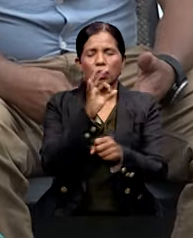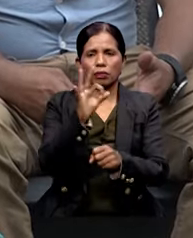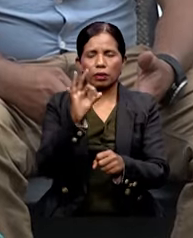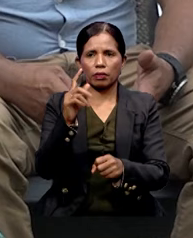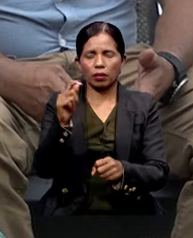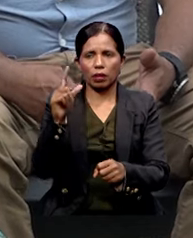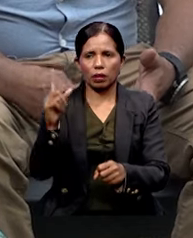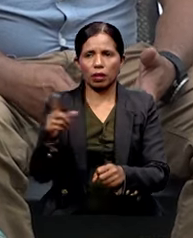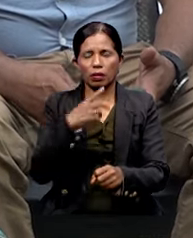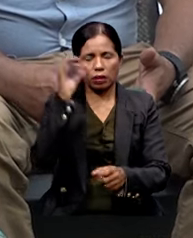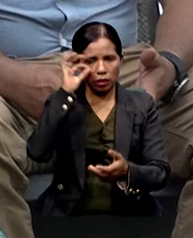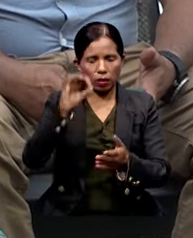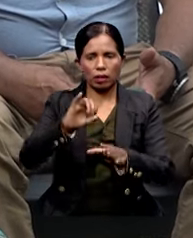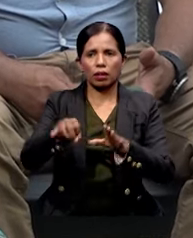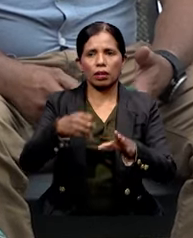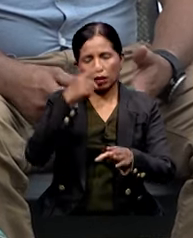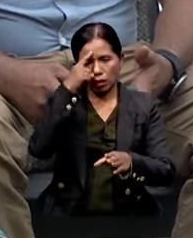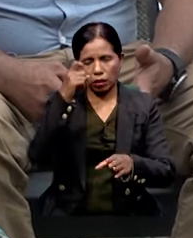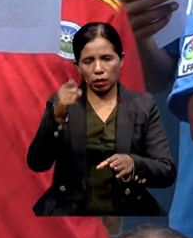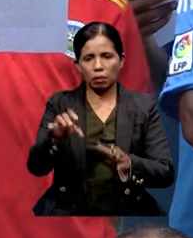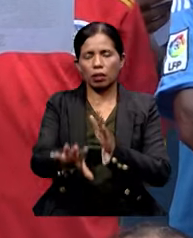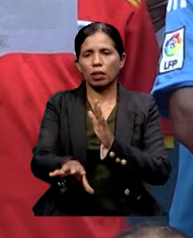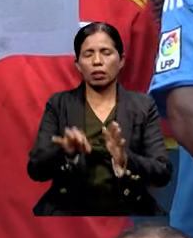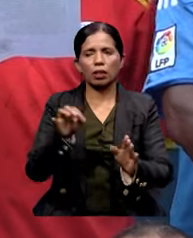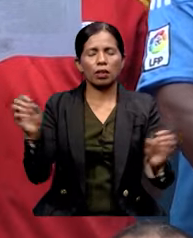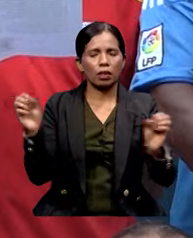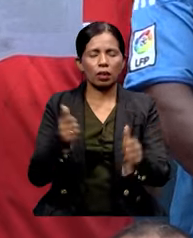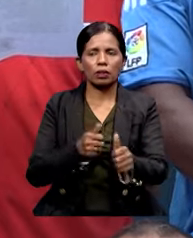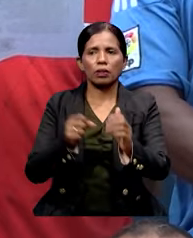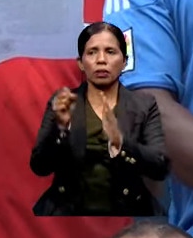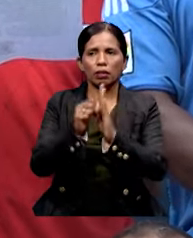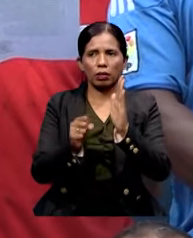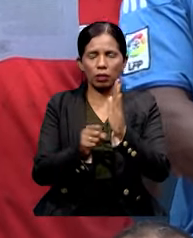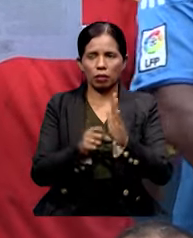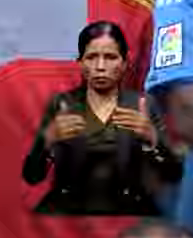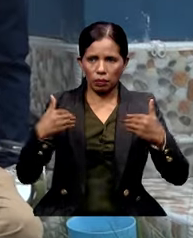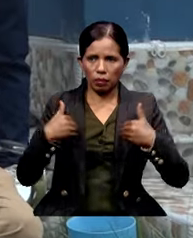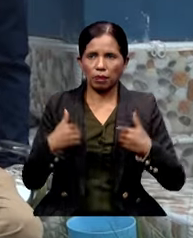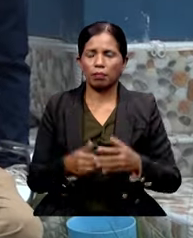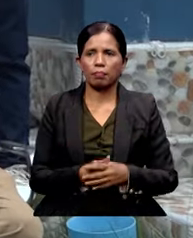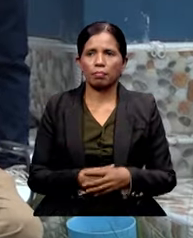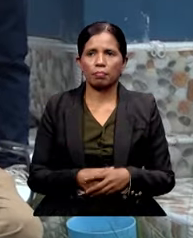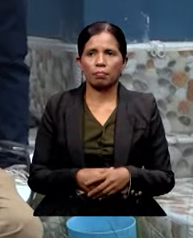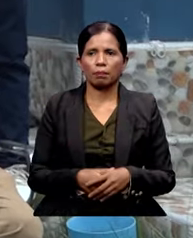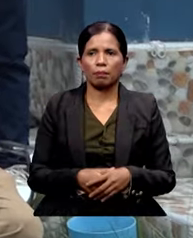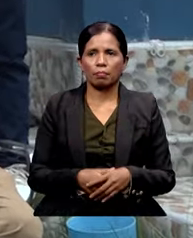atu demiti sekretario geral tambah considera nomiasaun ne latuir estatutu nebe makiha David Gonçalves, ZMN.